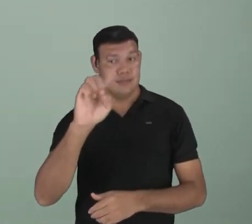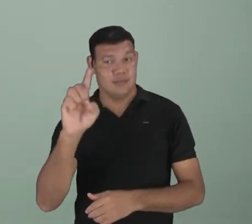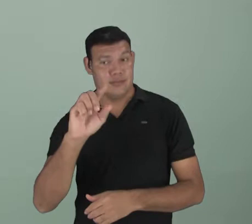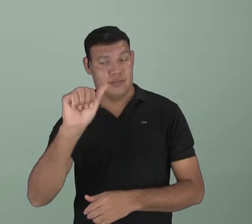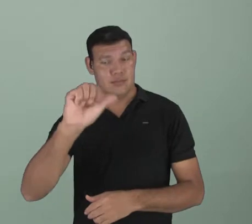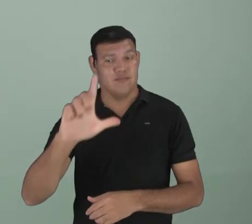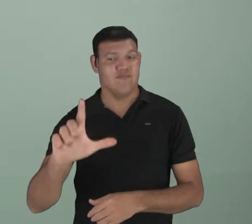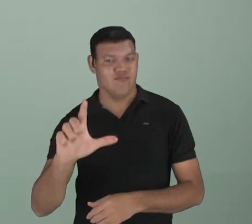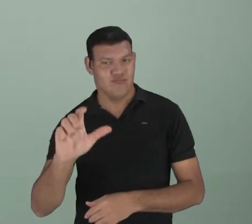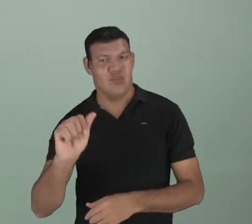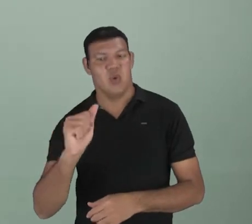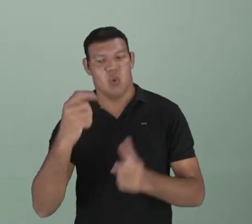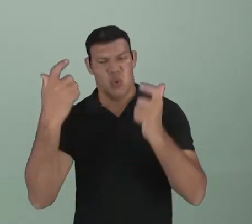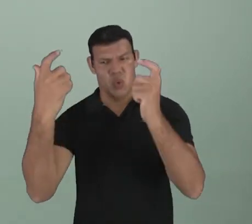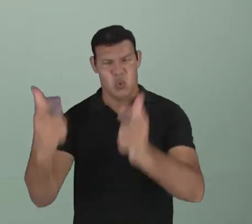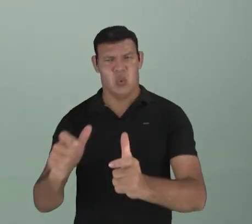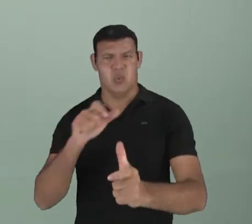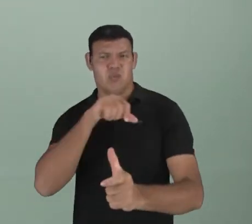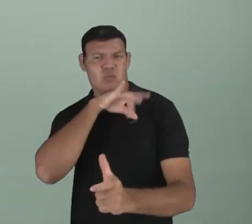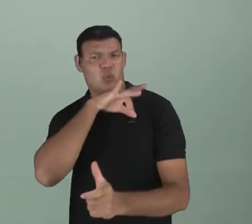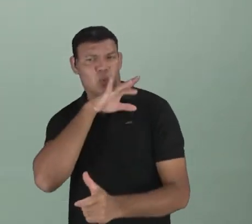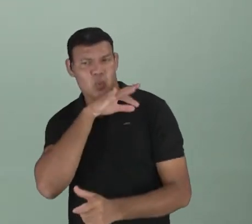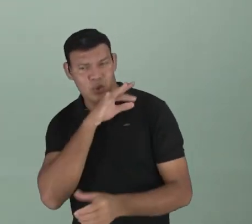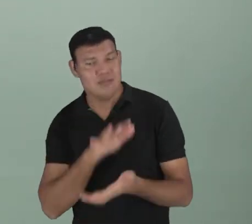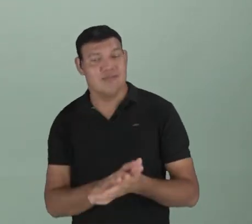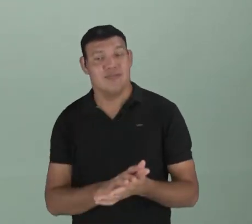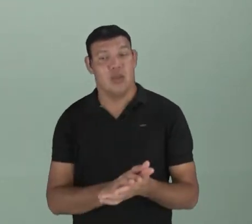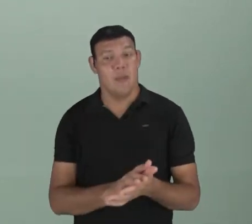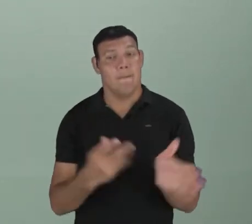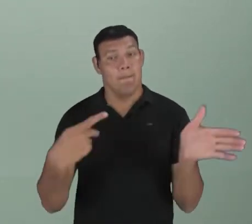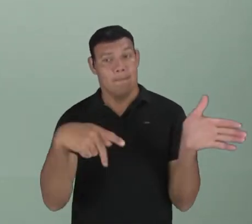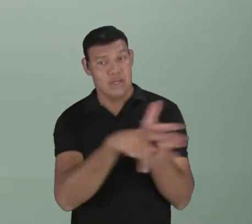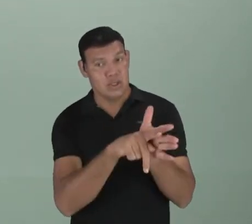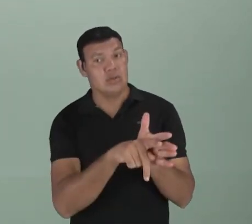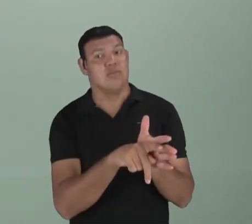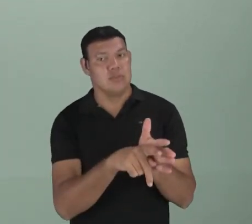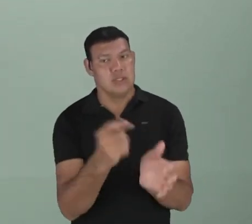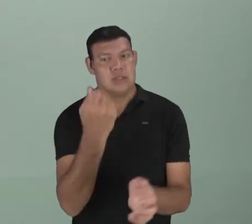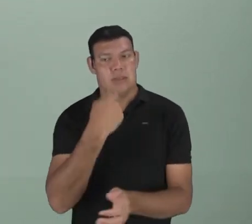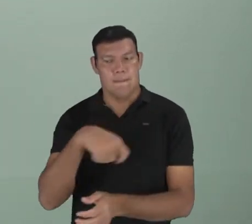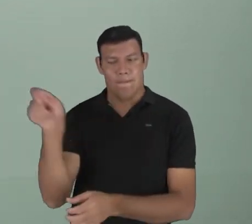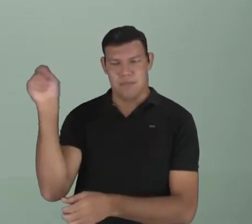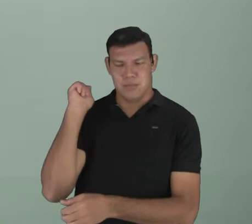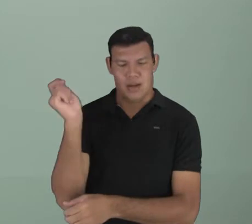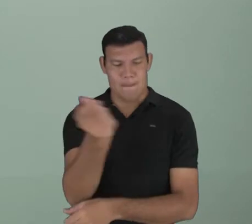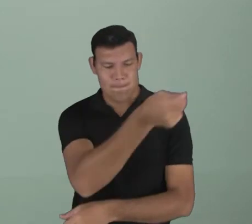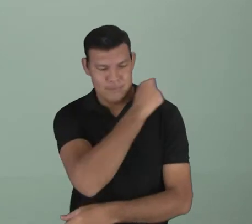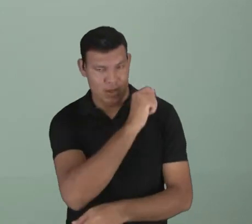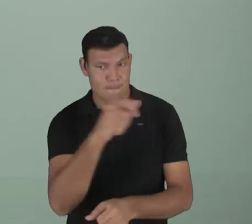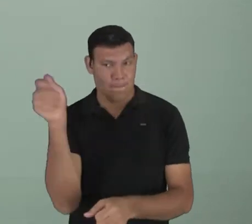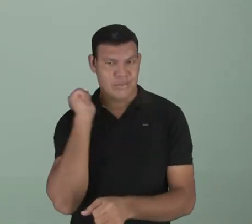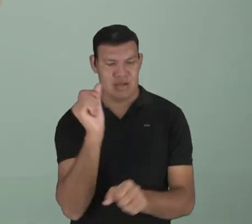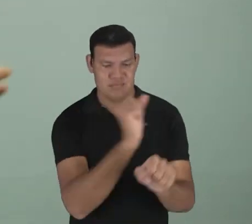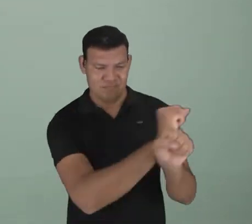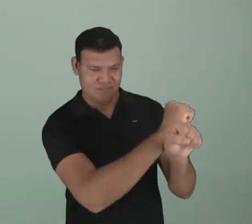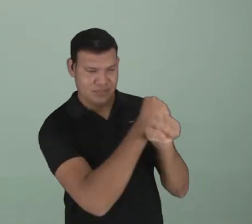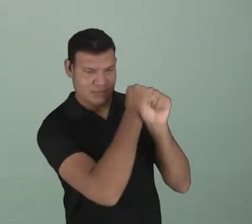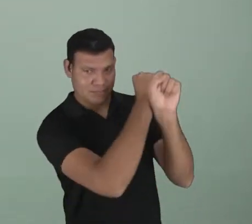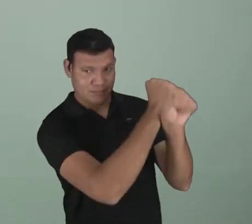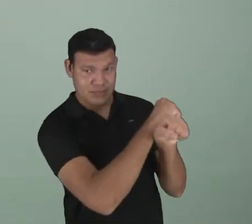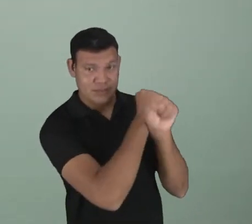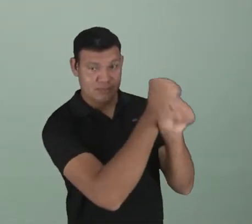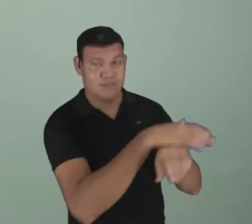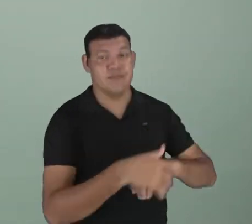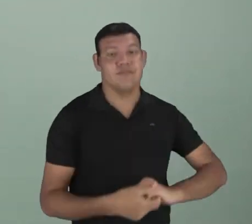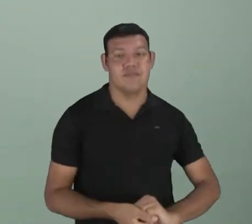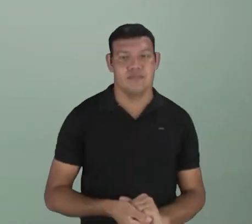ambiente insalubre, então destinado aos escravos, né? Então aí os escravos, eles viviam amontoados,